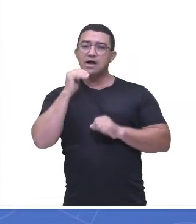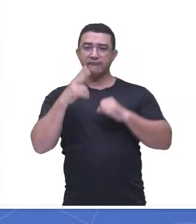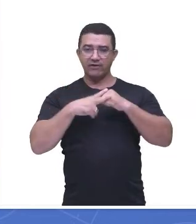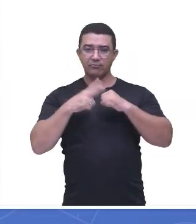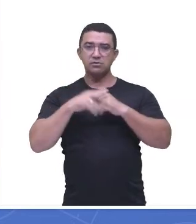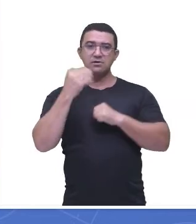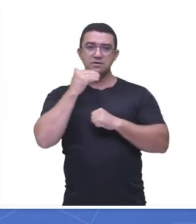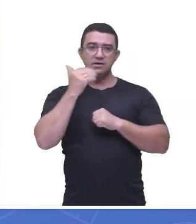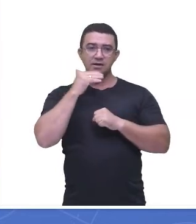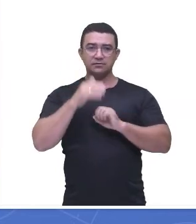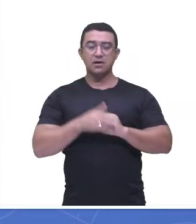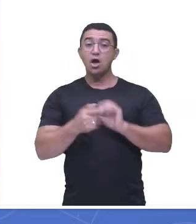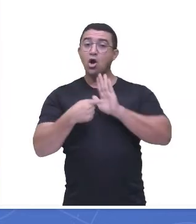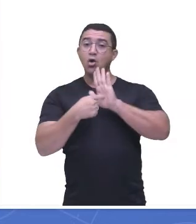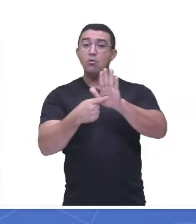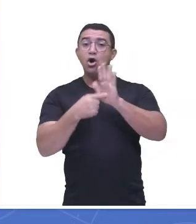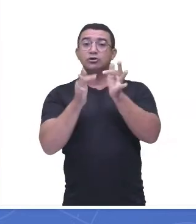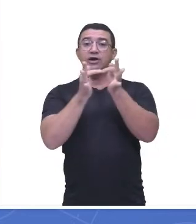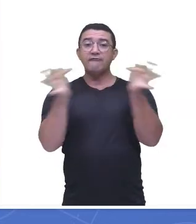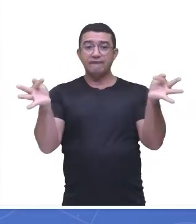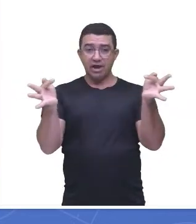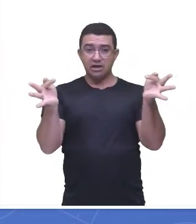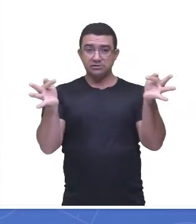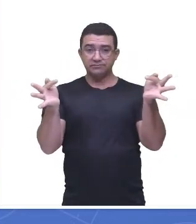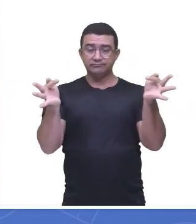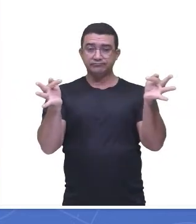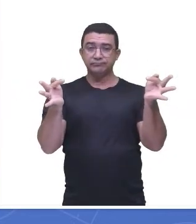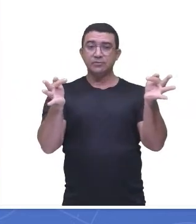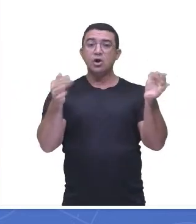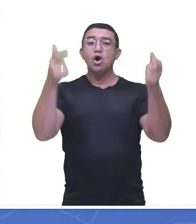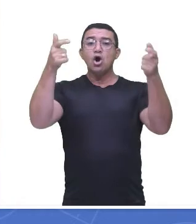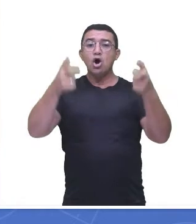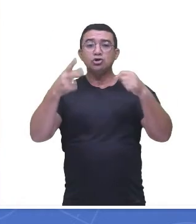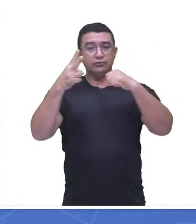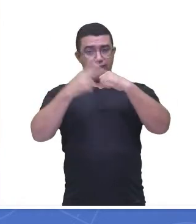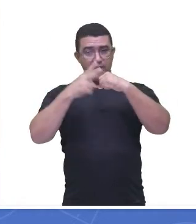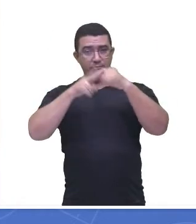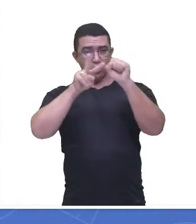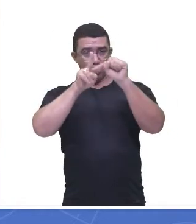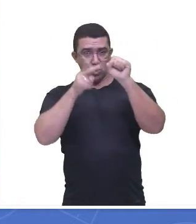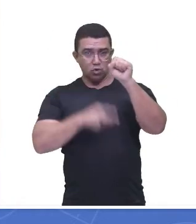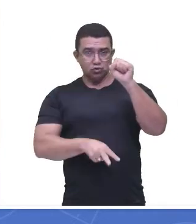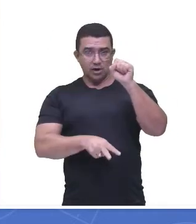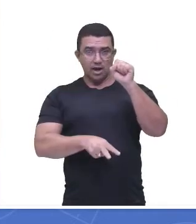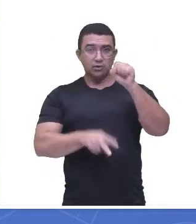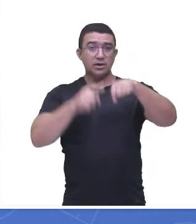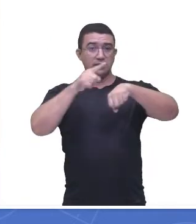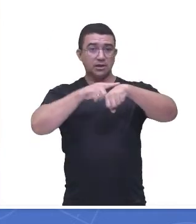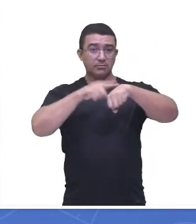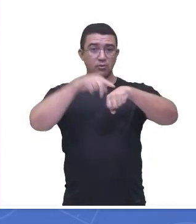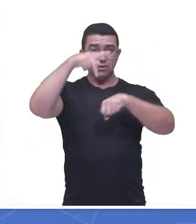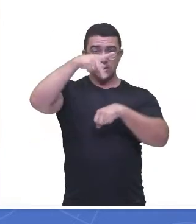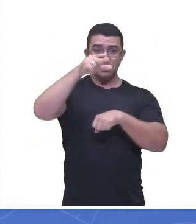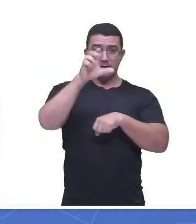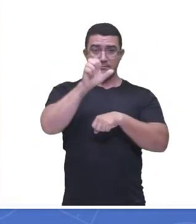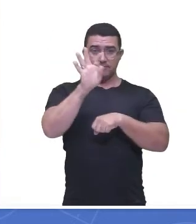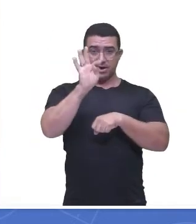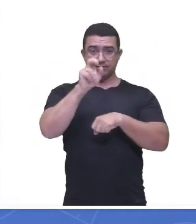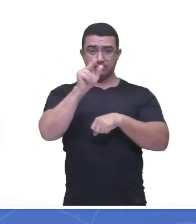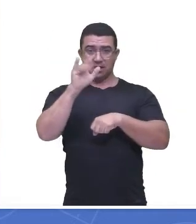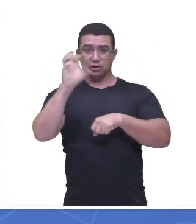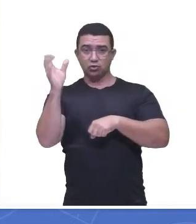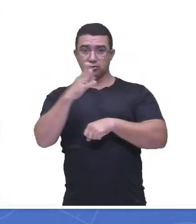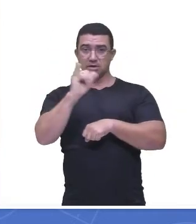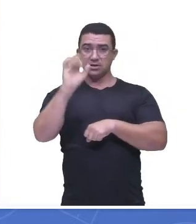irregulares. Aponte a frase cujo verbo está conjugado no pretérito imperfeito